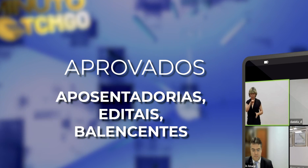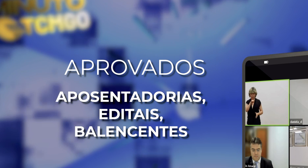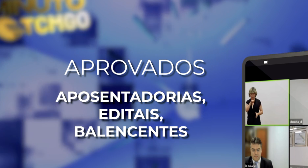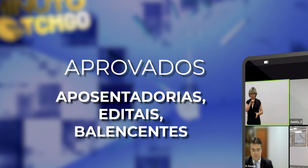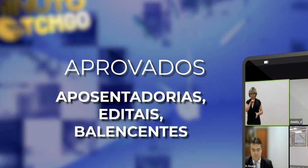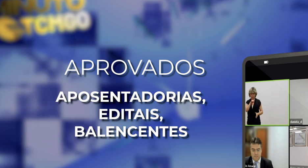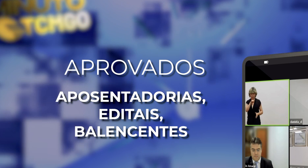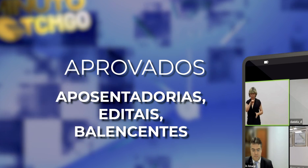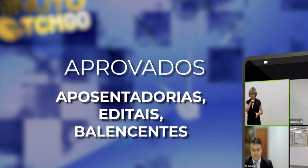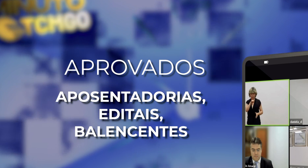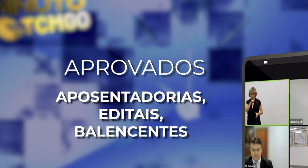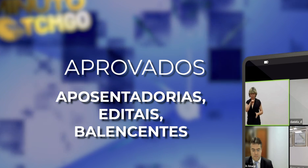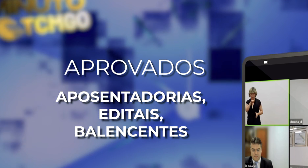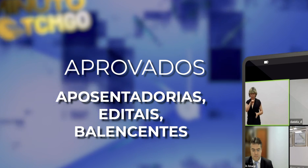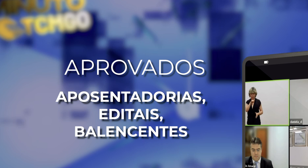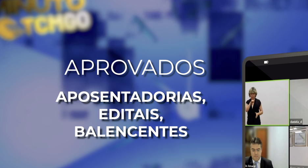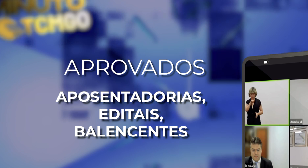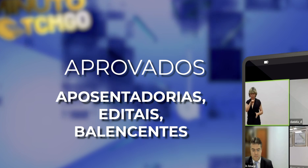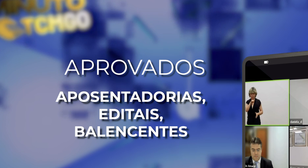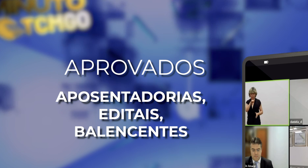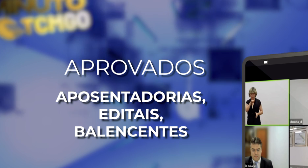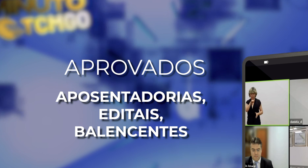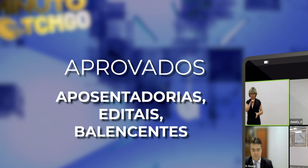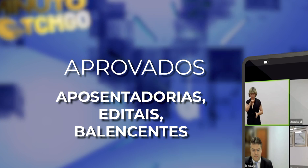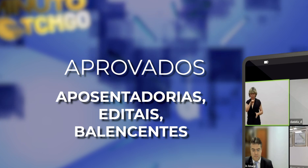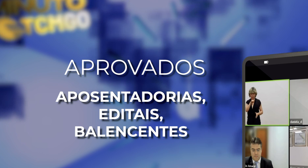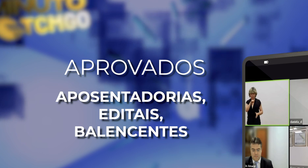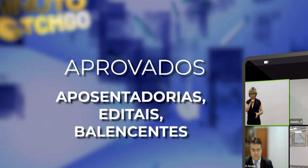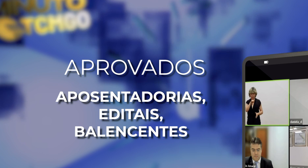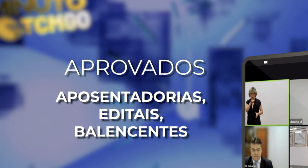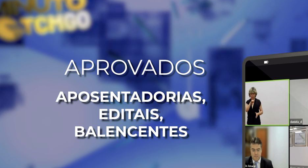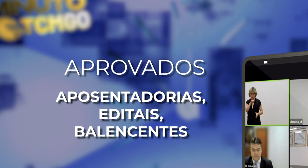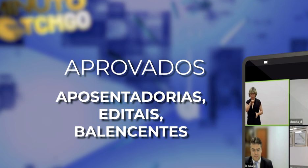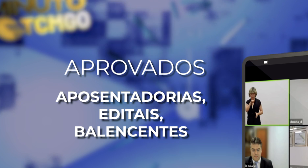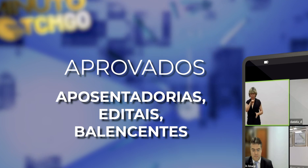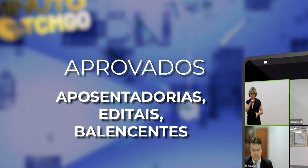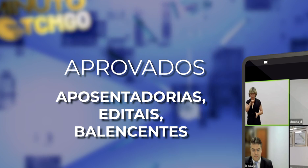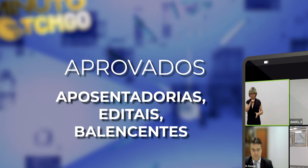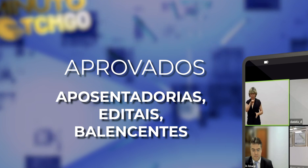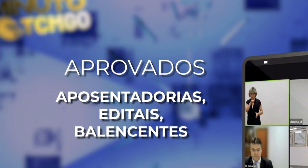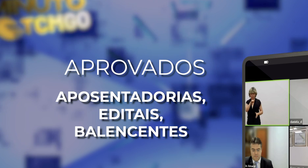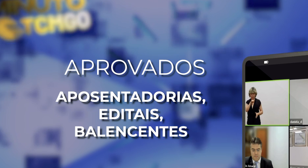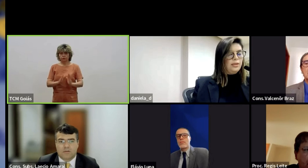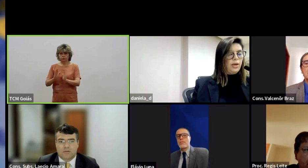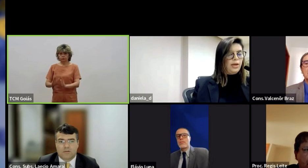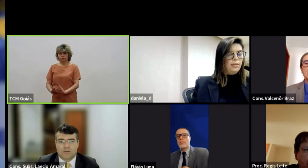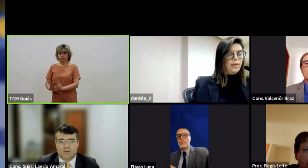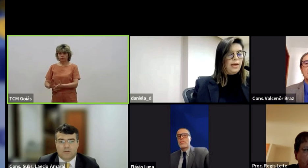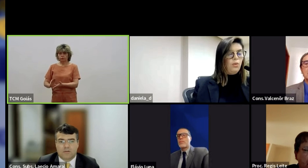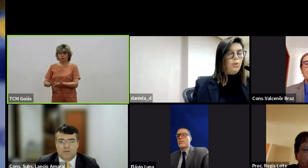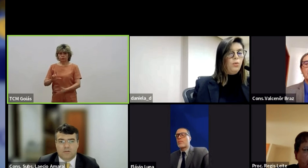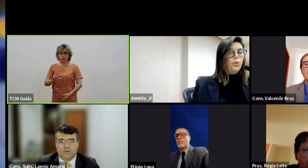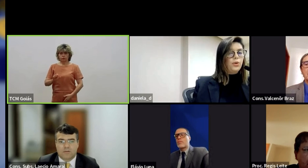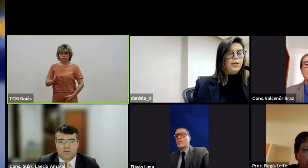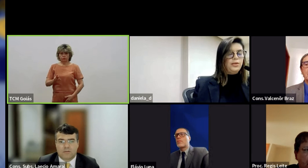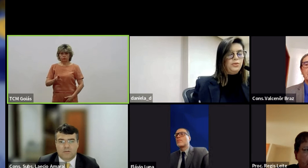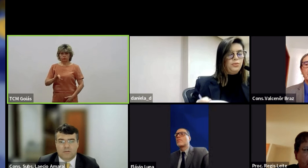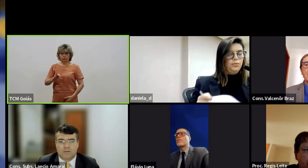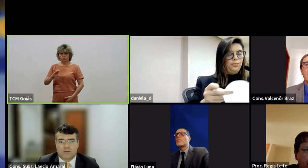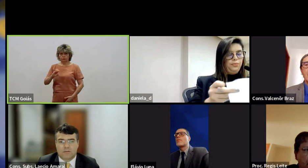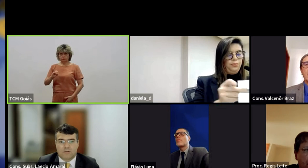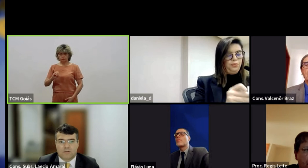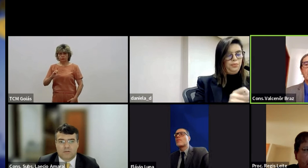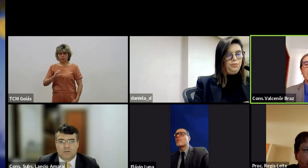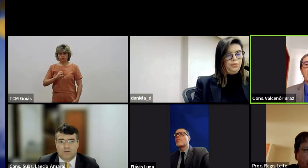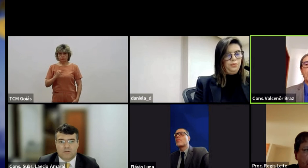validadas pela segunda Câmara. Todos esses processos constavam da pauta número 116. O conselheiro Bolsonaro Brás